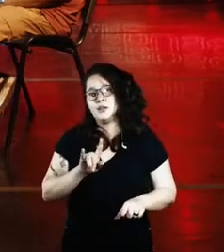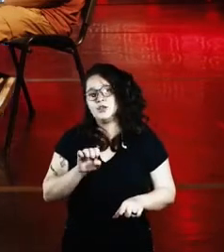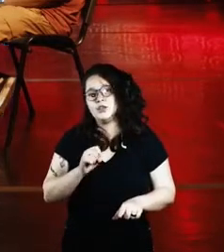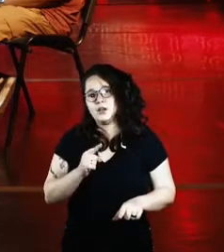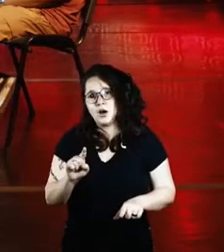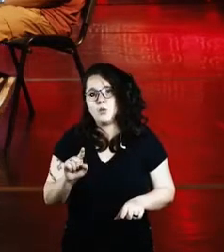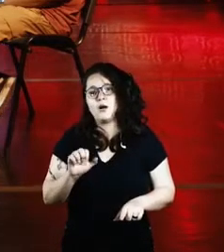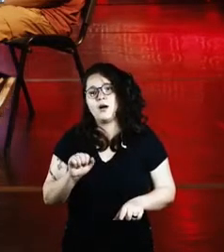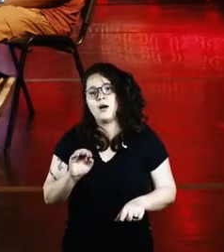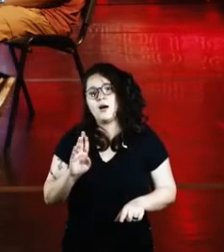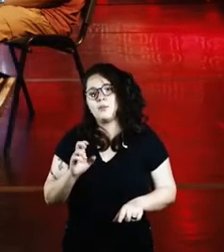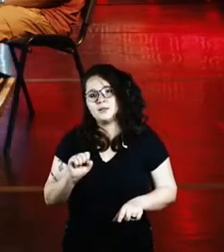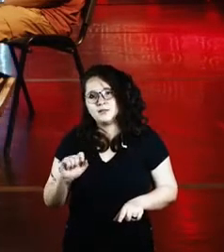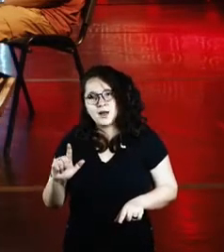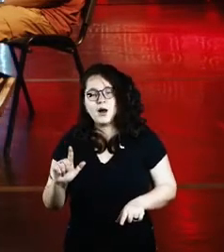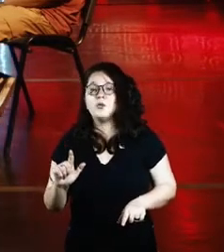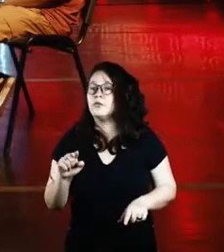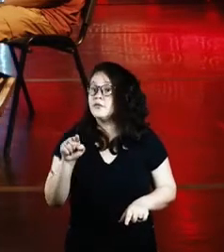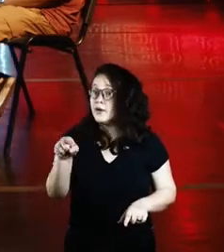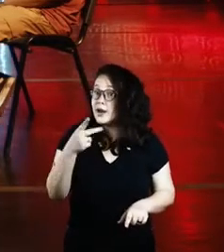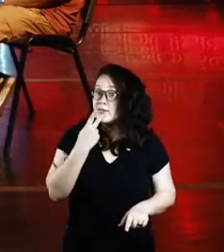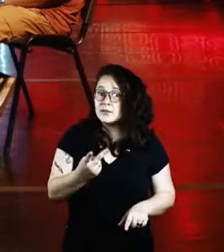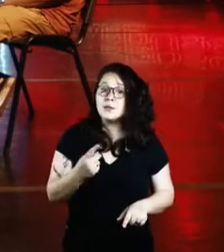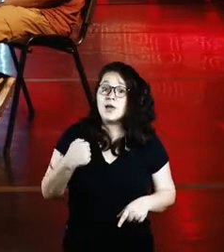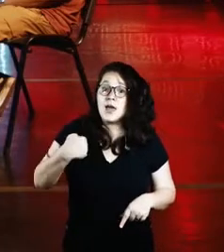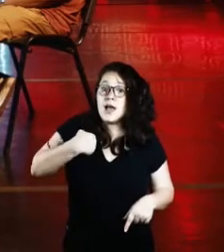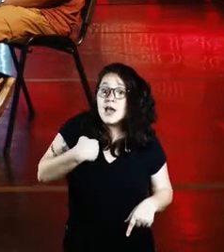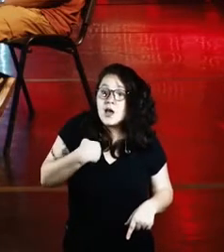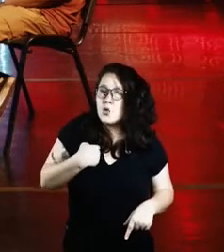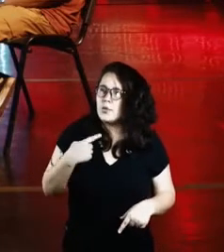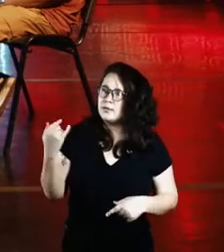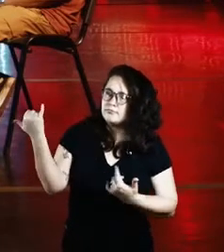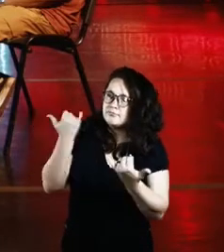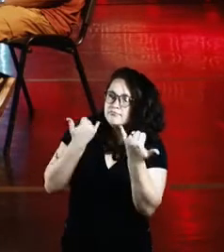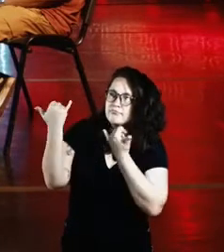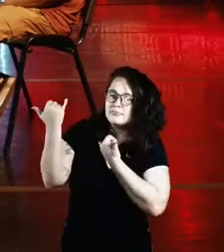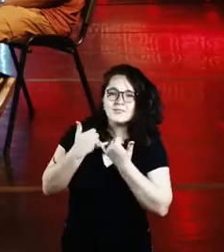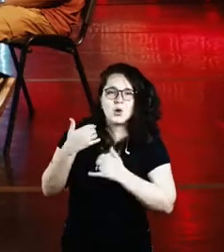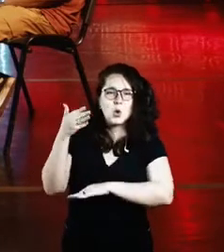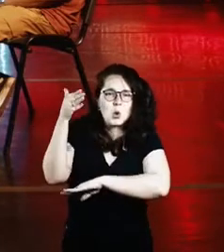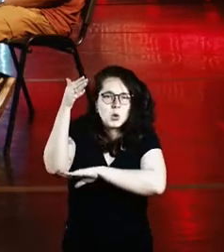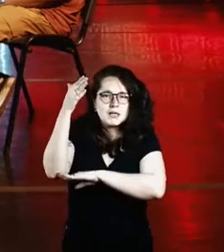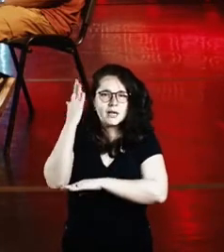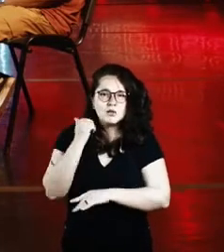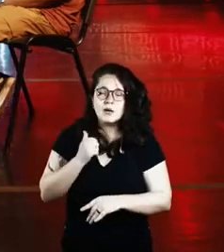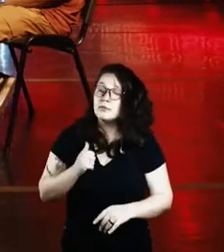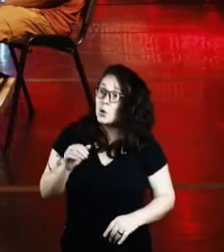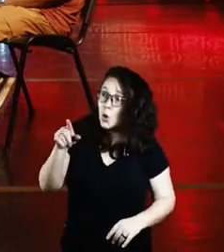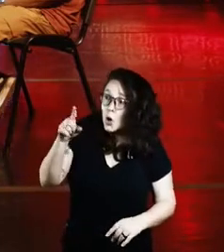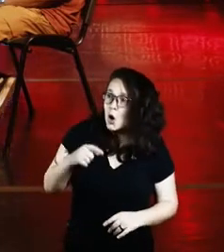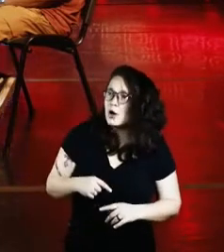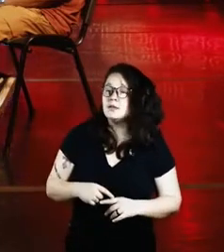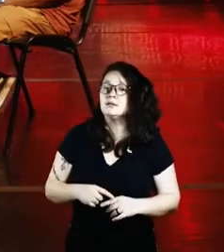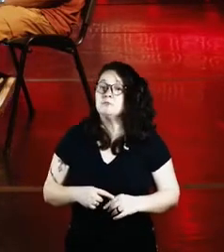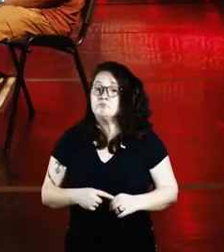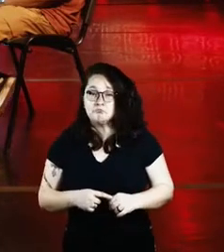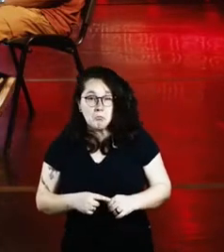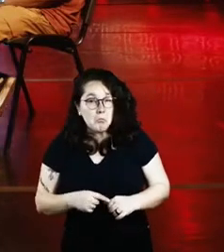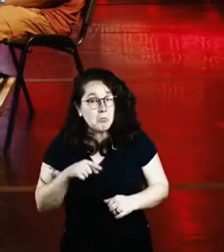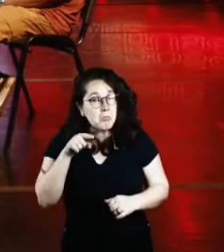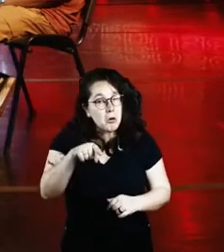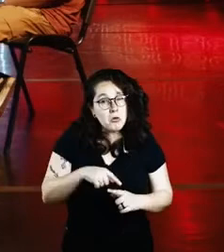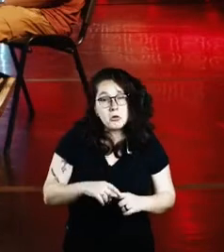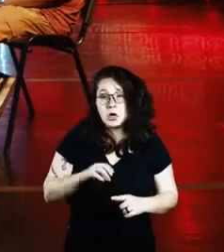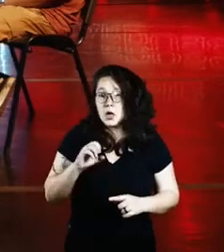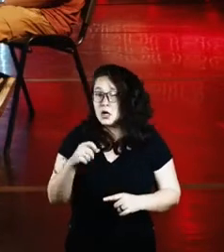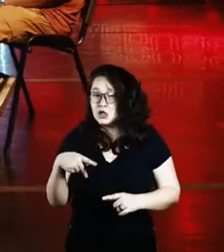Eu escutei, não foi assim que me venderam a história. Assim, quando a gente ficava no hotel, sabe, hospedado, pô, Brau... Mano, Chico Show era foda, os caras